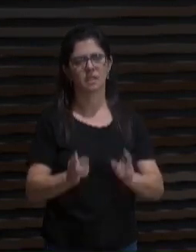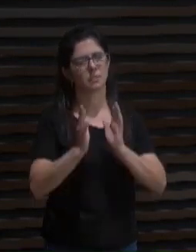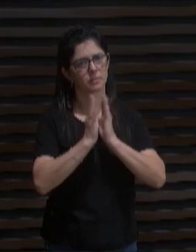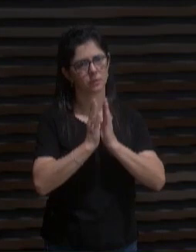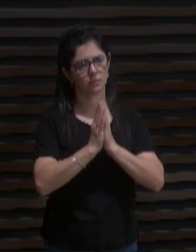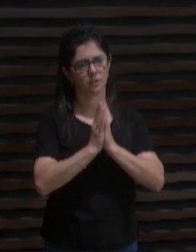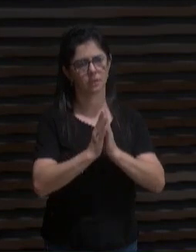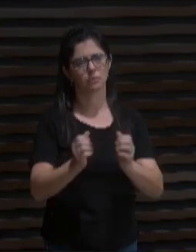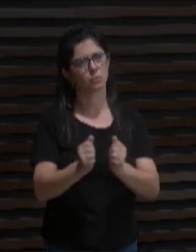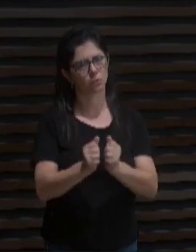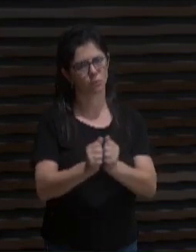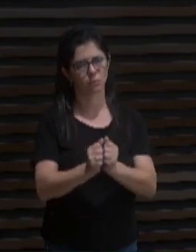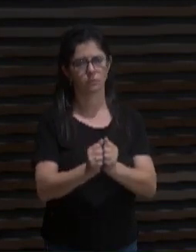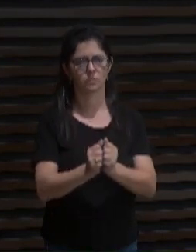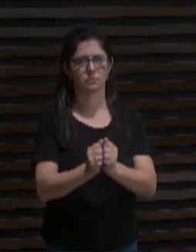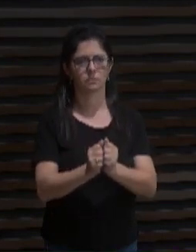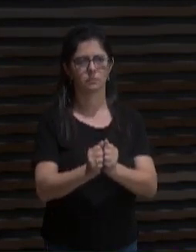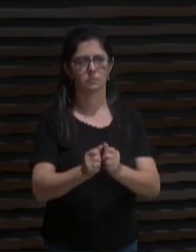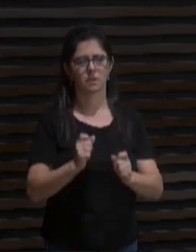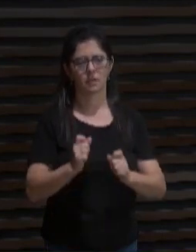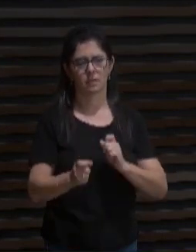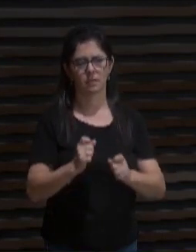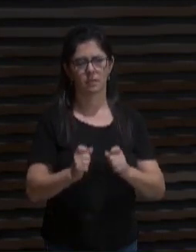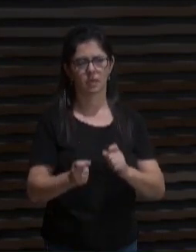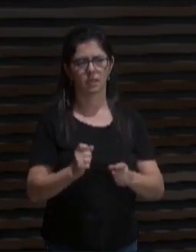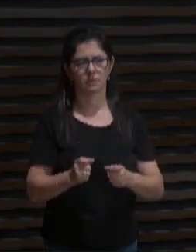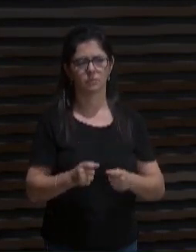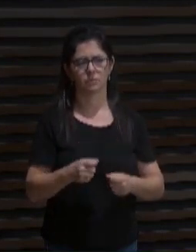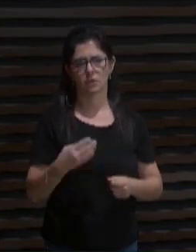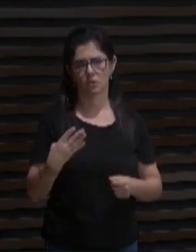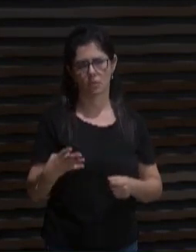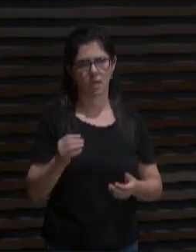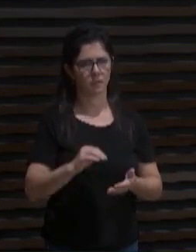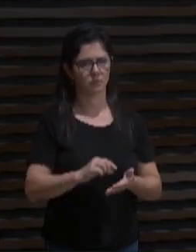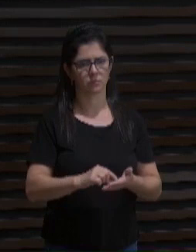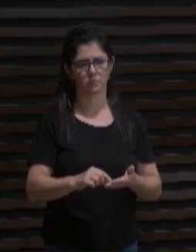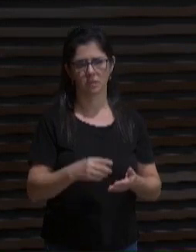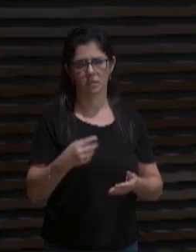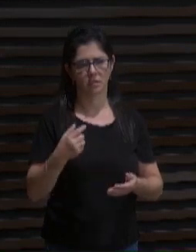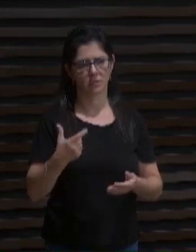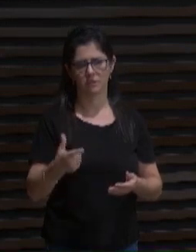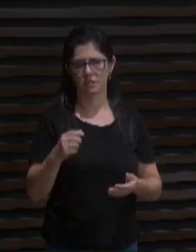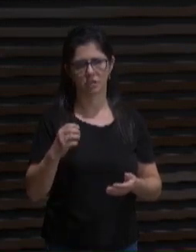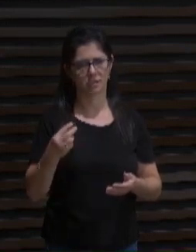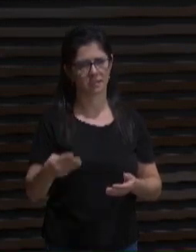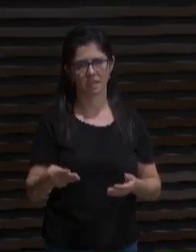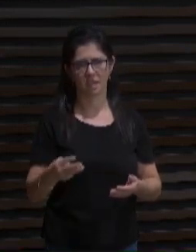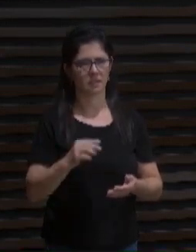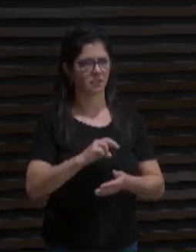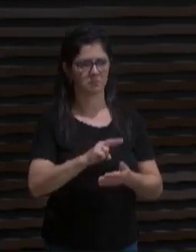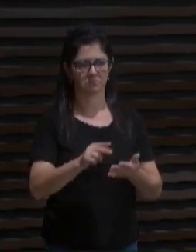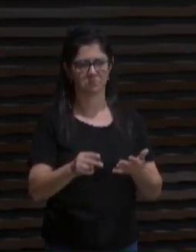junto orar. Em Atos 1,14, 4, 23, 6, 12, 1, e tem outros textos aí também.